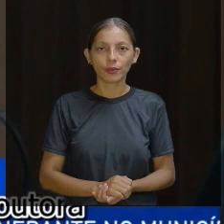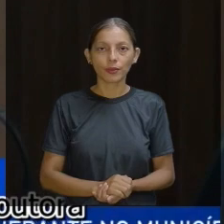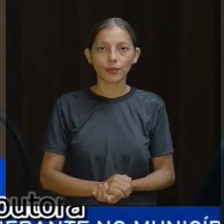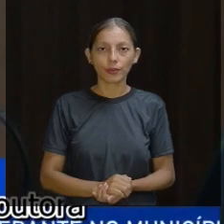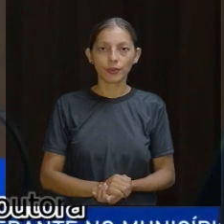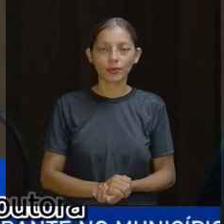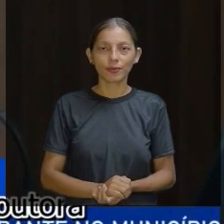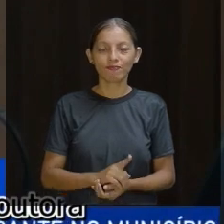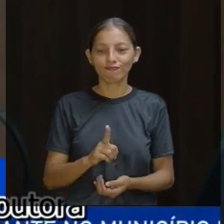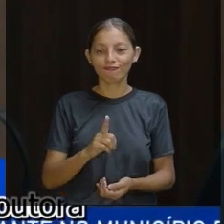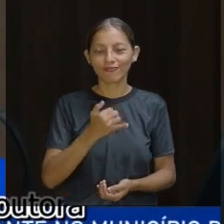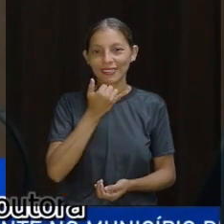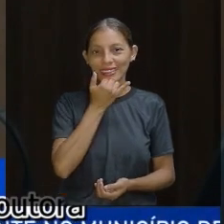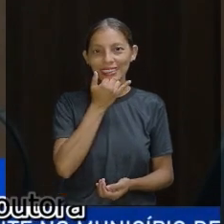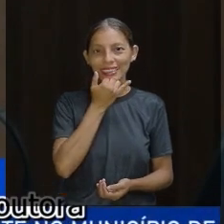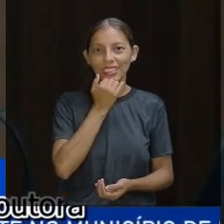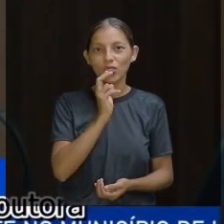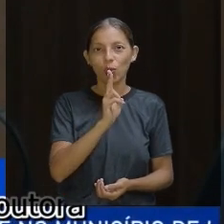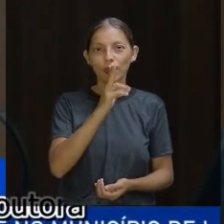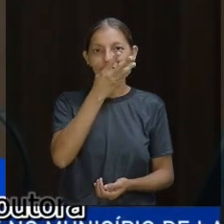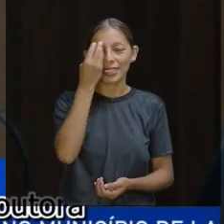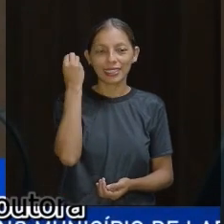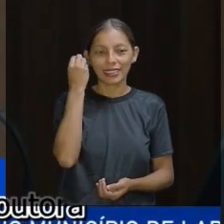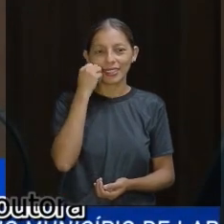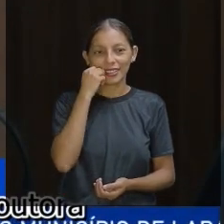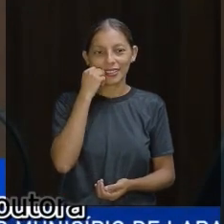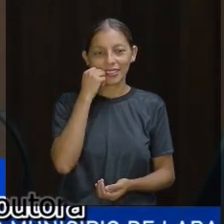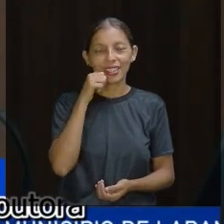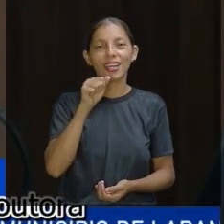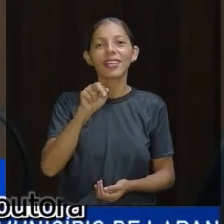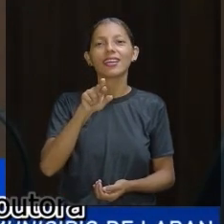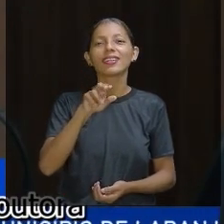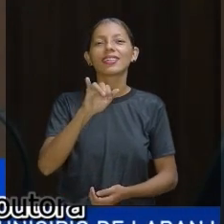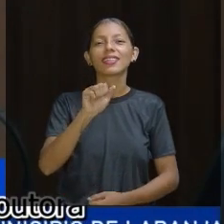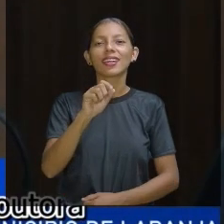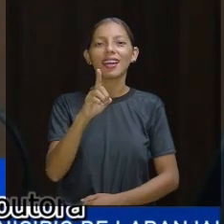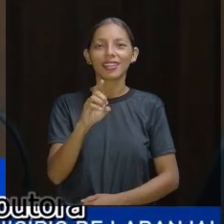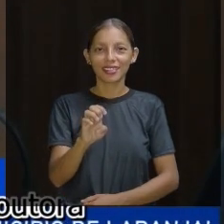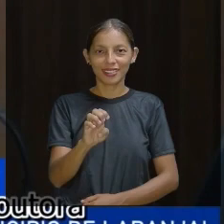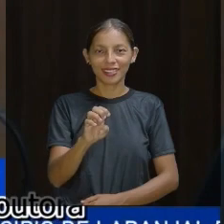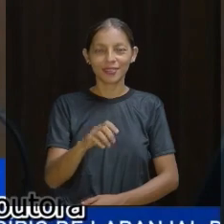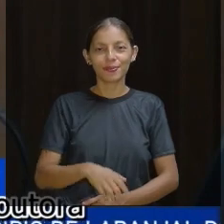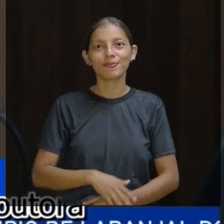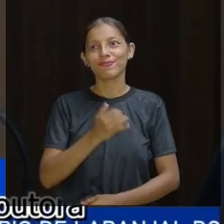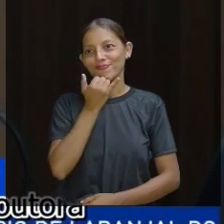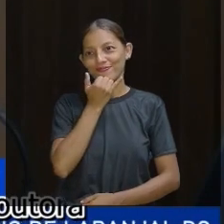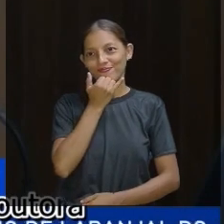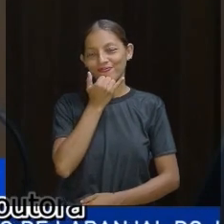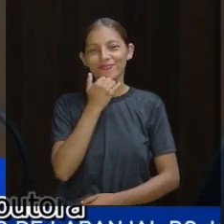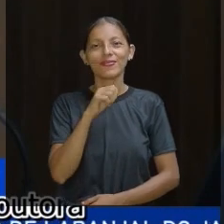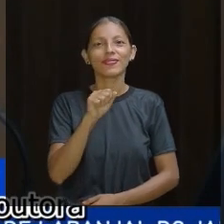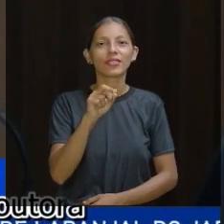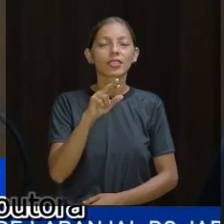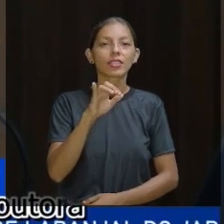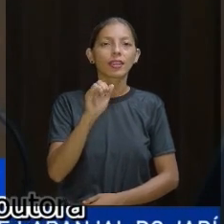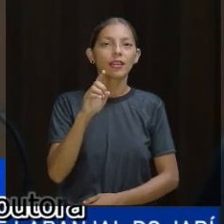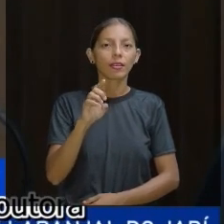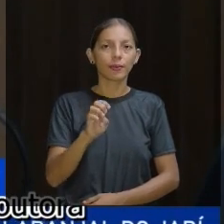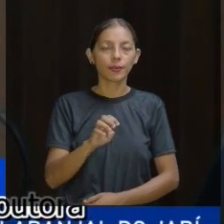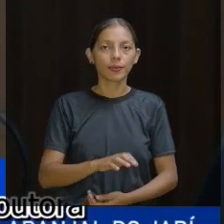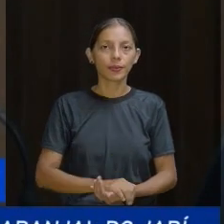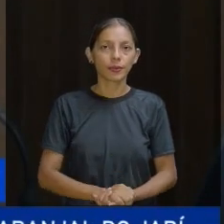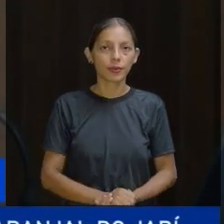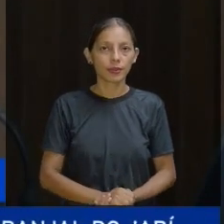ai, meu Deus, deu branco. A doutora Ariadne, perdão, doutora. A doutora Ariadne, que é advogada e